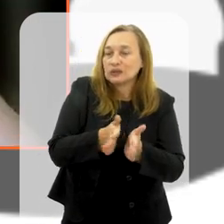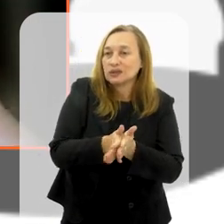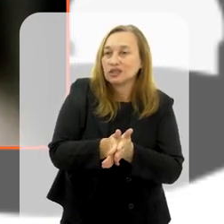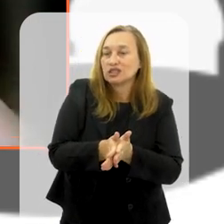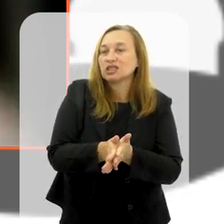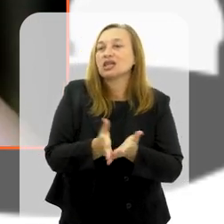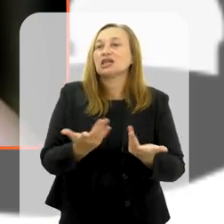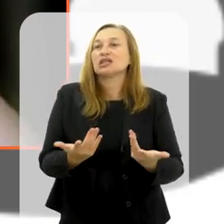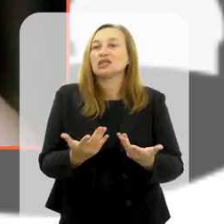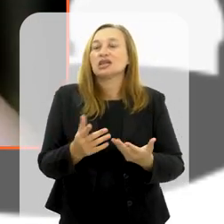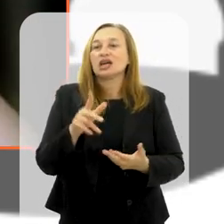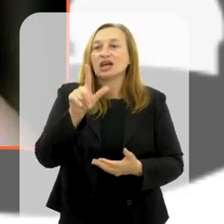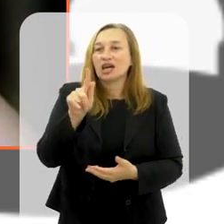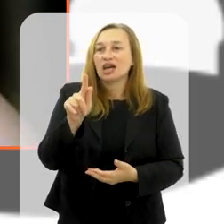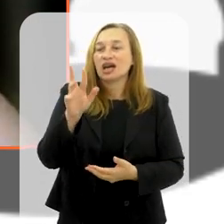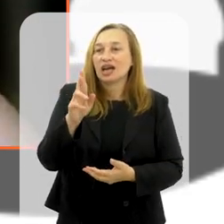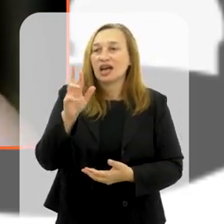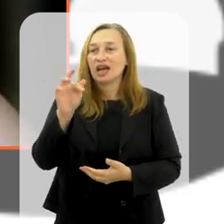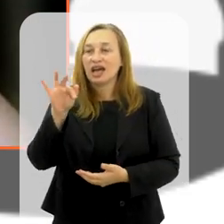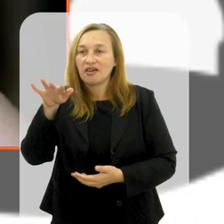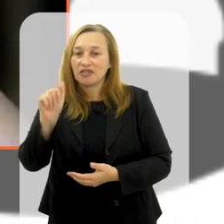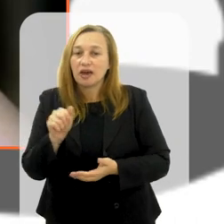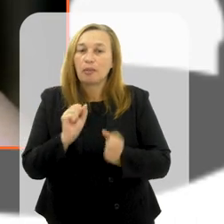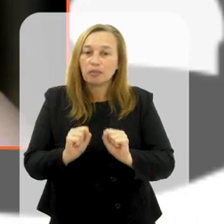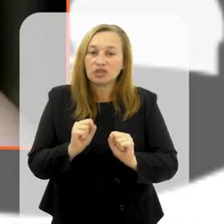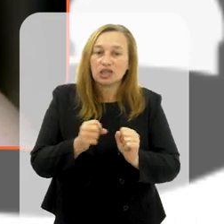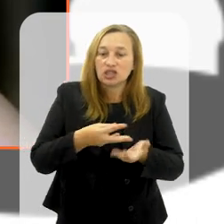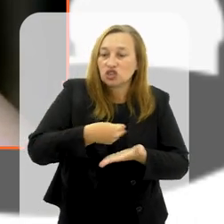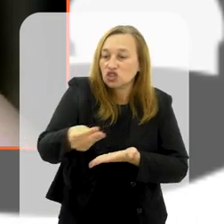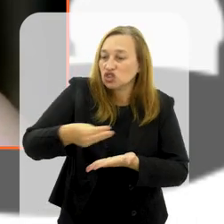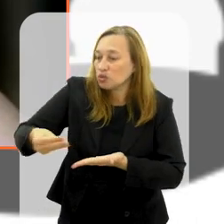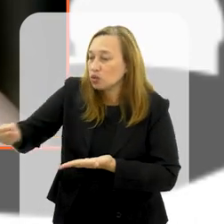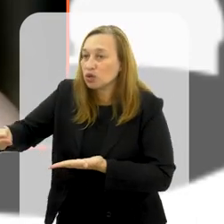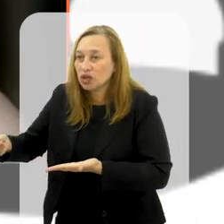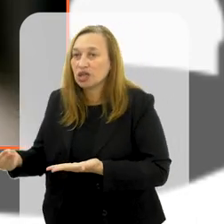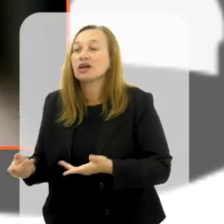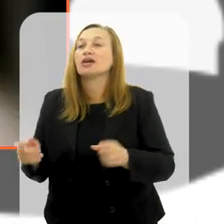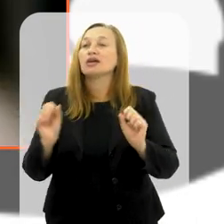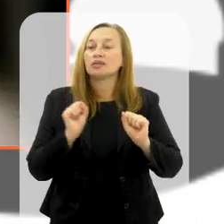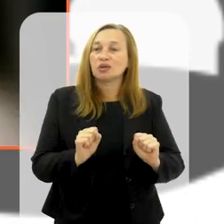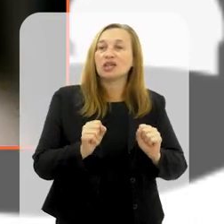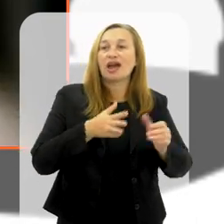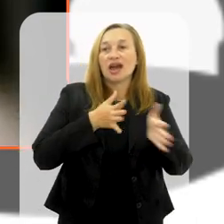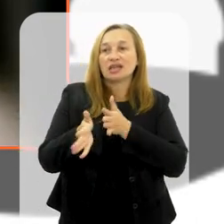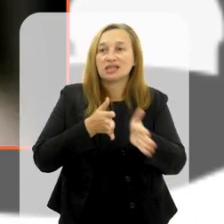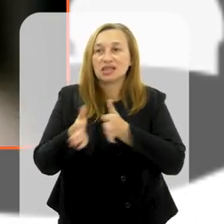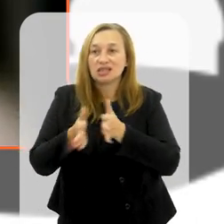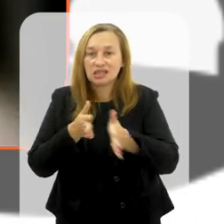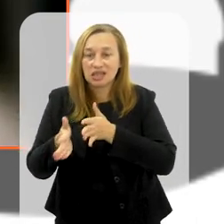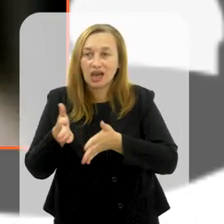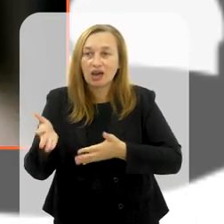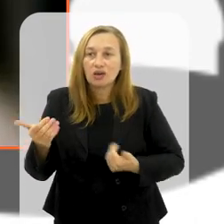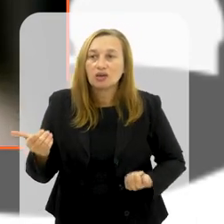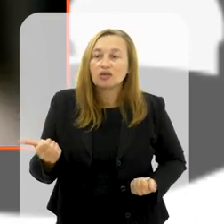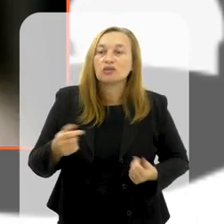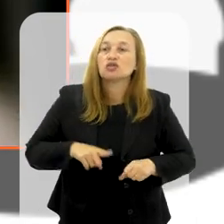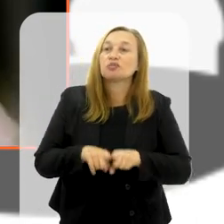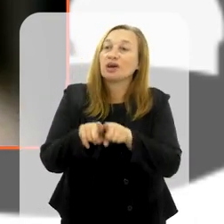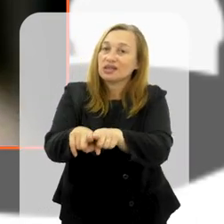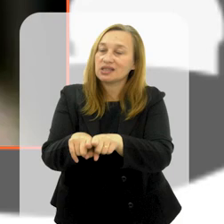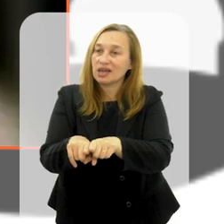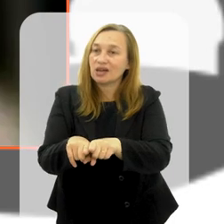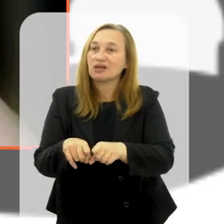aí em vias de receber da gráfica impressão para poder distribuir livremente e para poder acessar os nossos